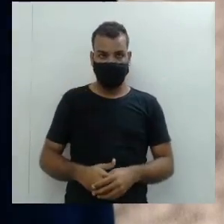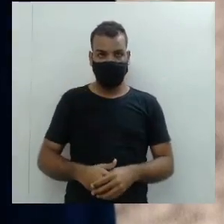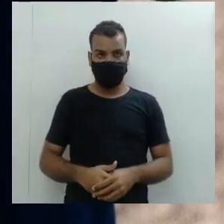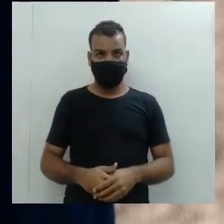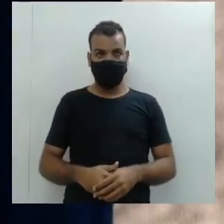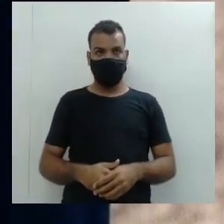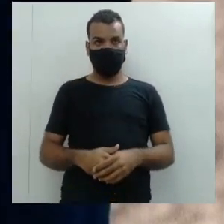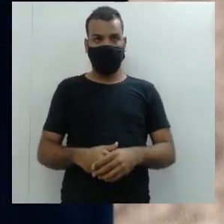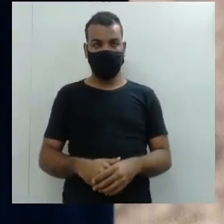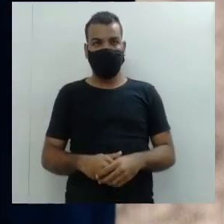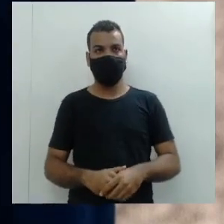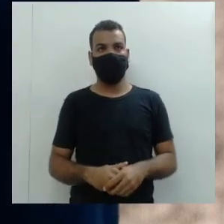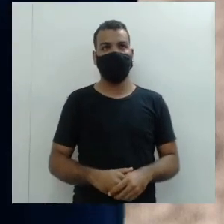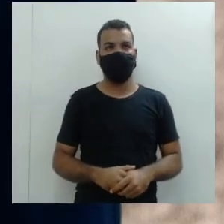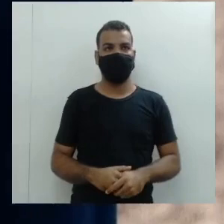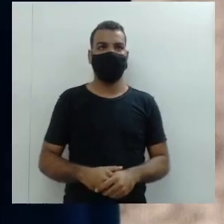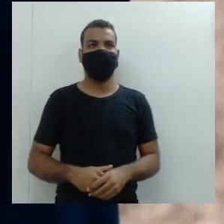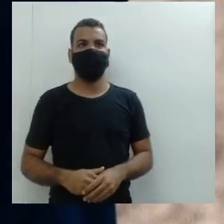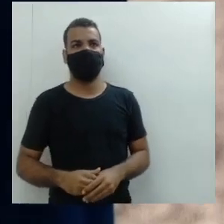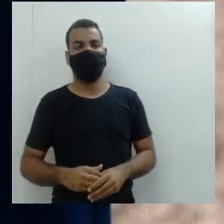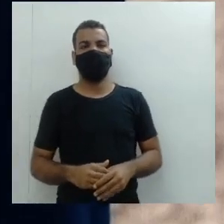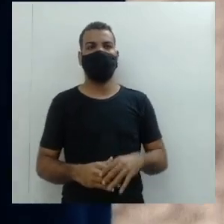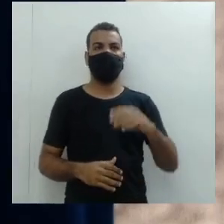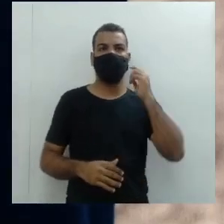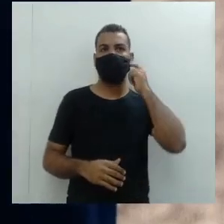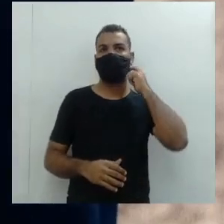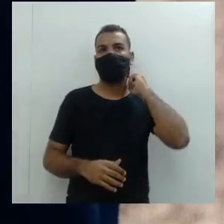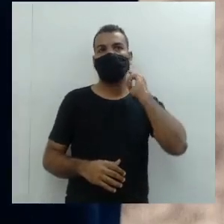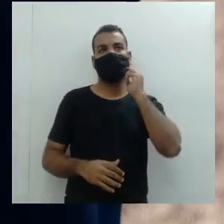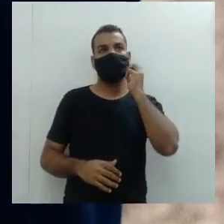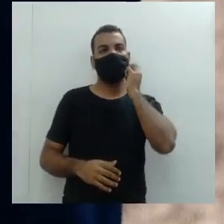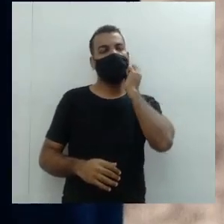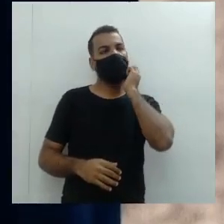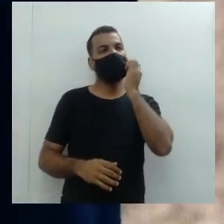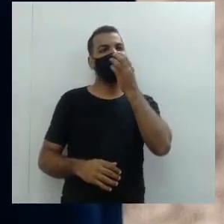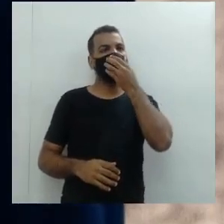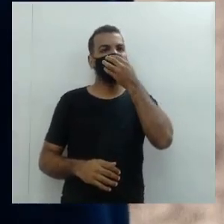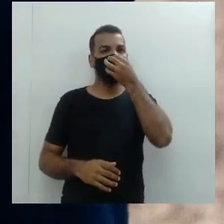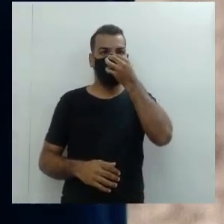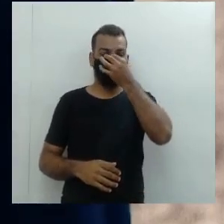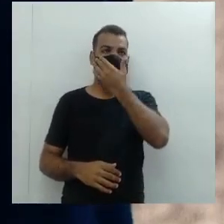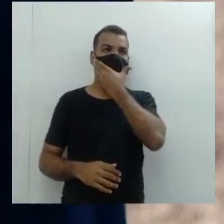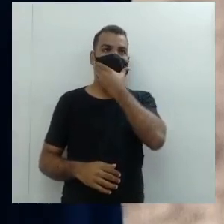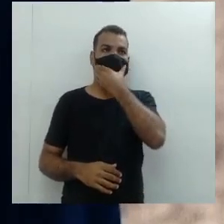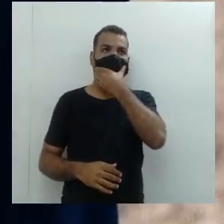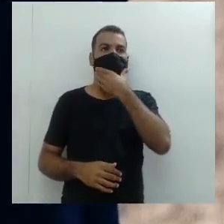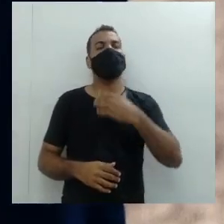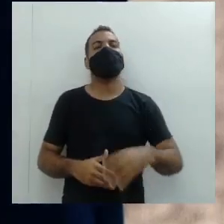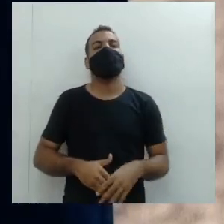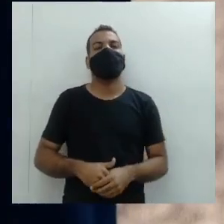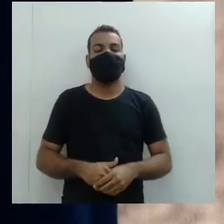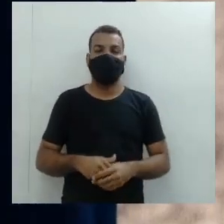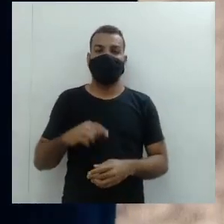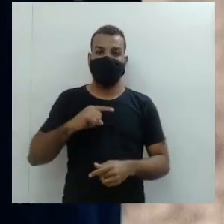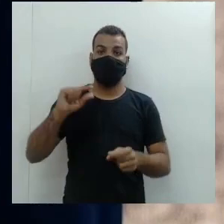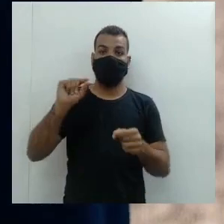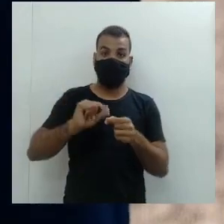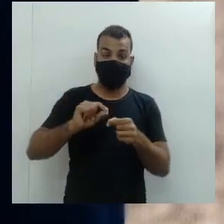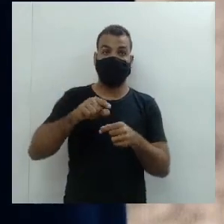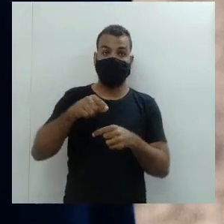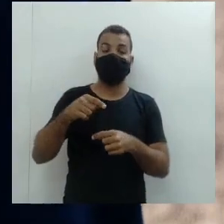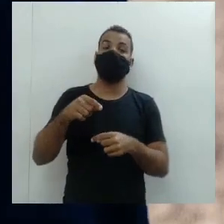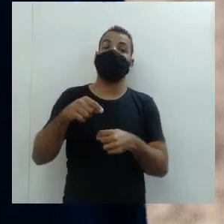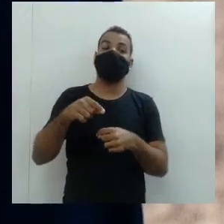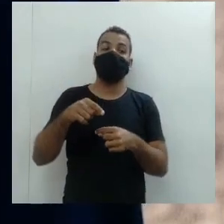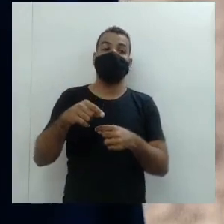Robson, que assim, o Álvaro Lins, né, que formou-se em Direito na Faculdade do Recife, ele exerceu o magistério, né, e também